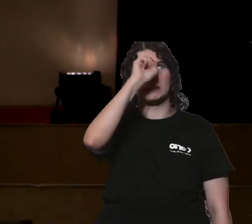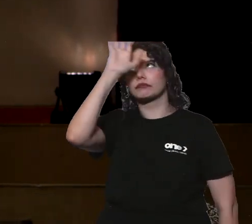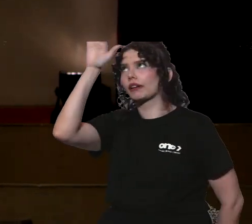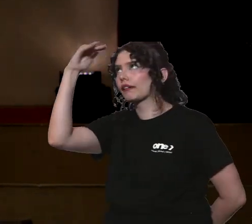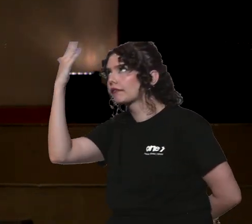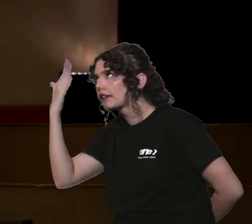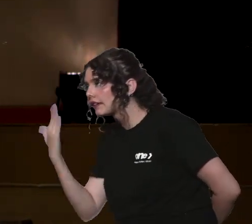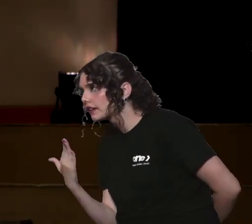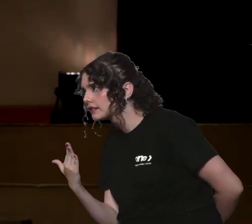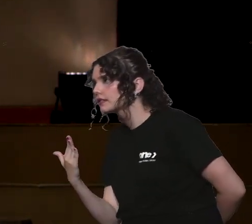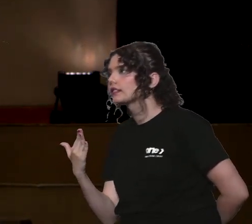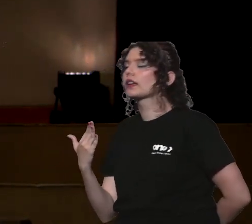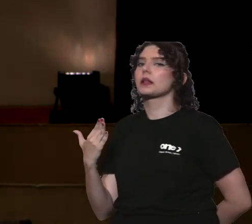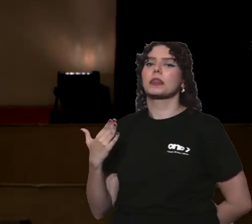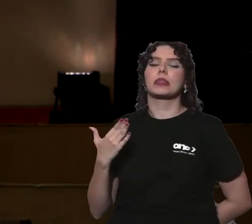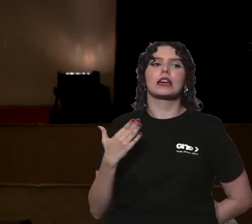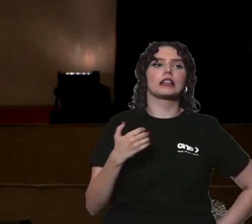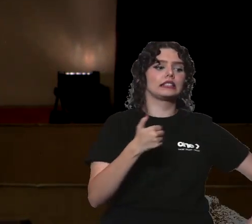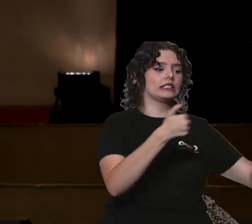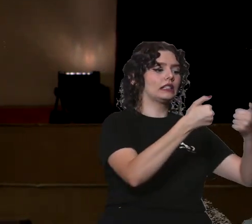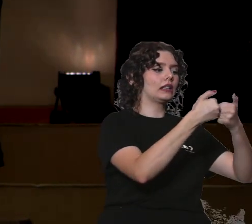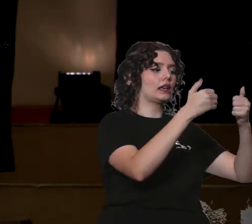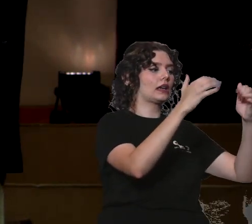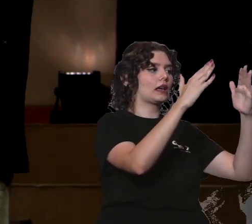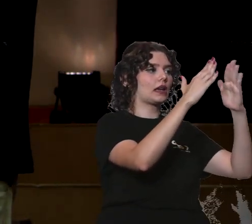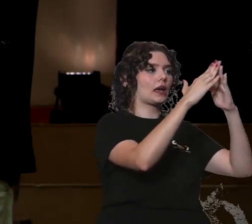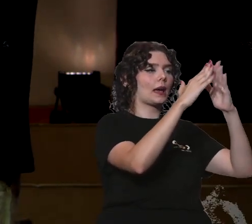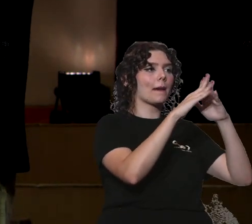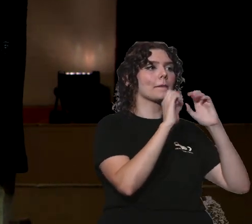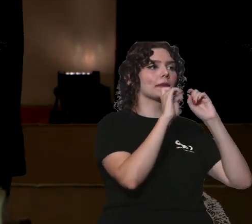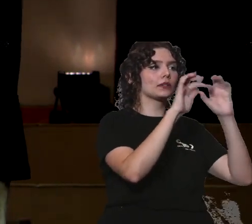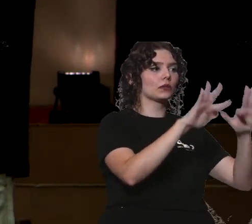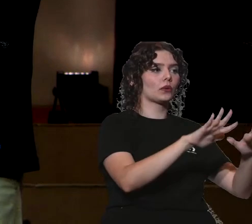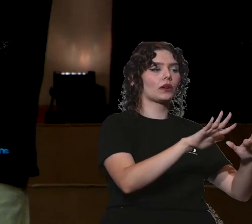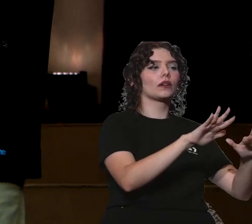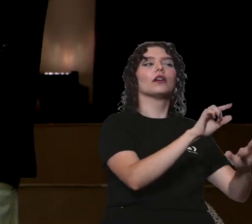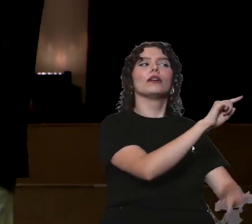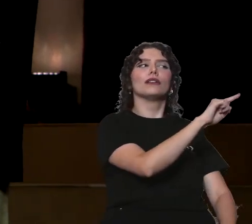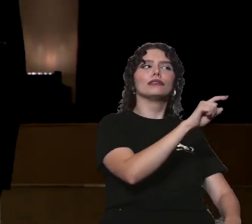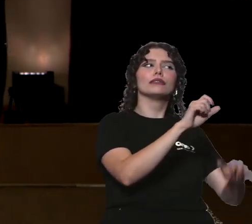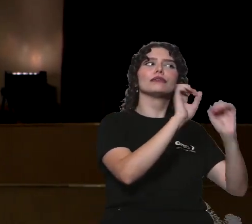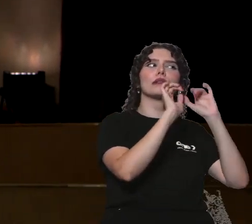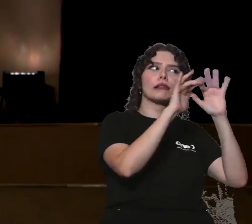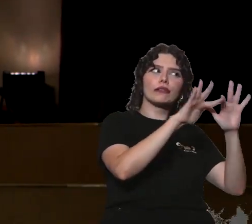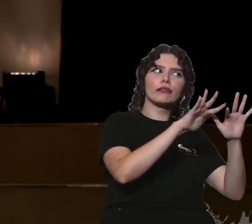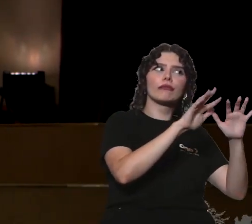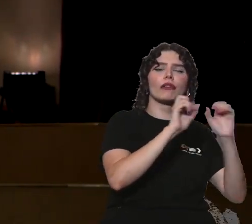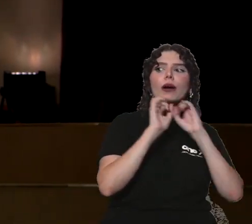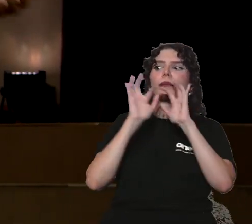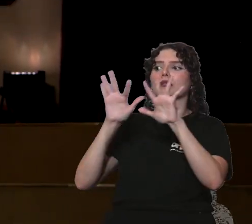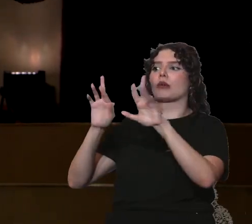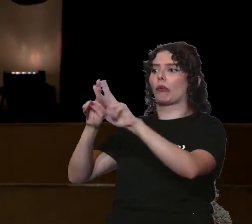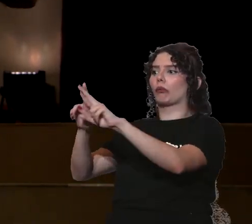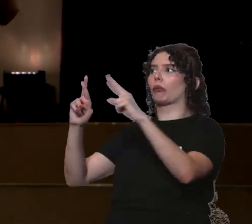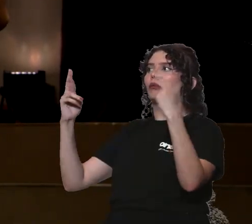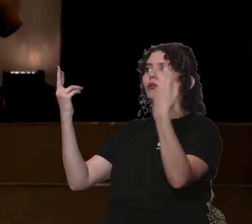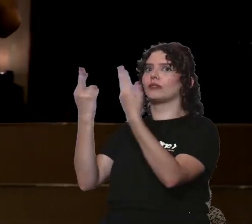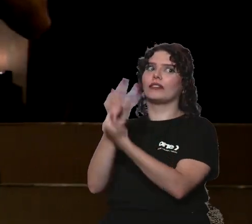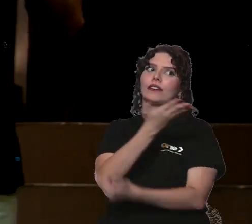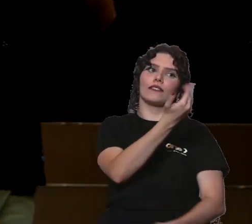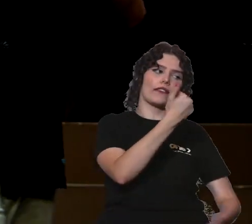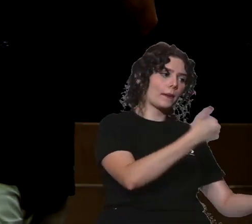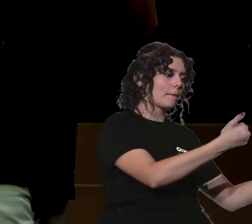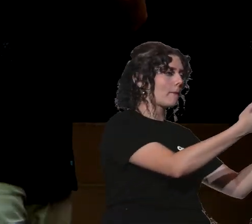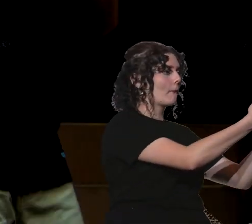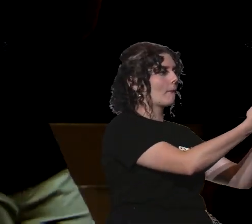reverência. Aí ele deixou a arca no lugar, ela abençoou a casa do irmão. Ele falou, pô, você está abençoando lá, vai abençoar o reino inteiro, vamos pegar de novo. Aí